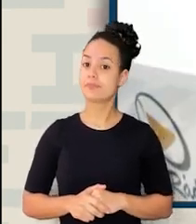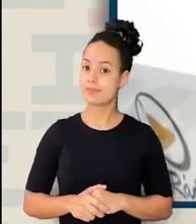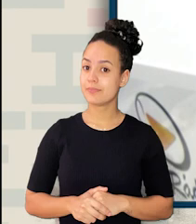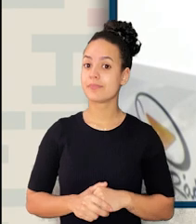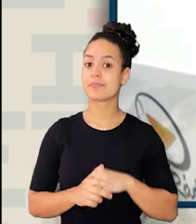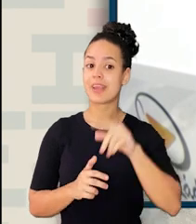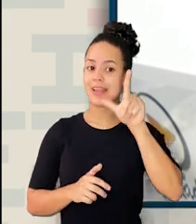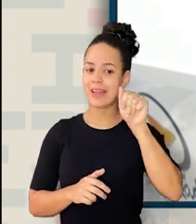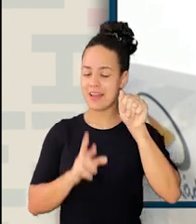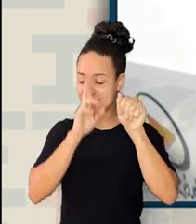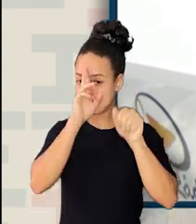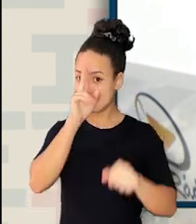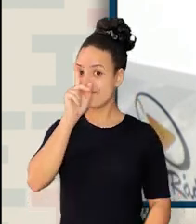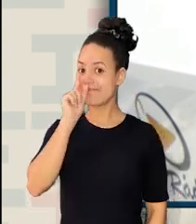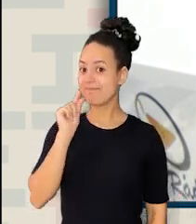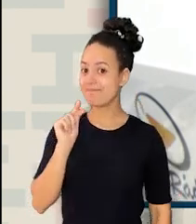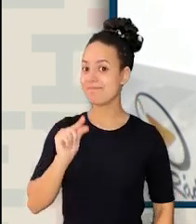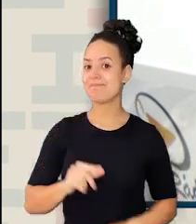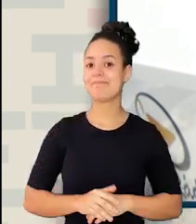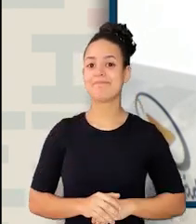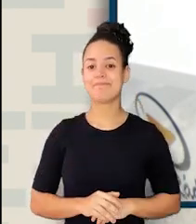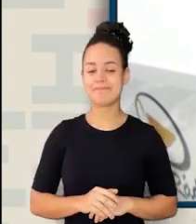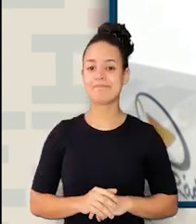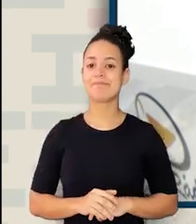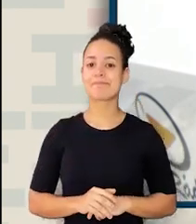Lá falhou um pouquinho.